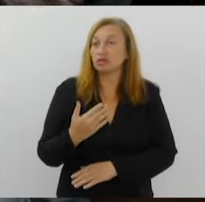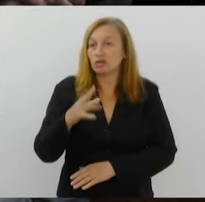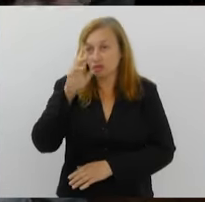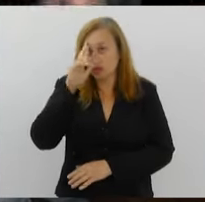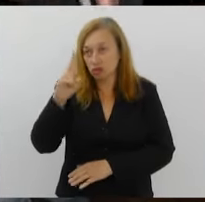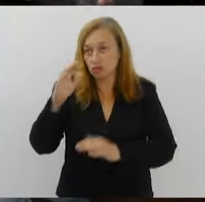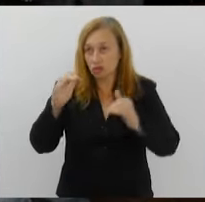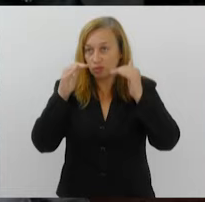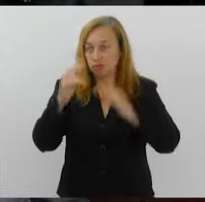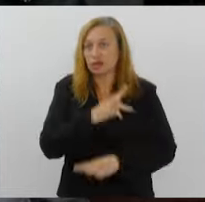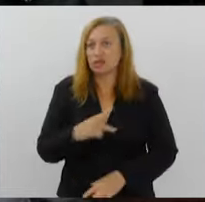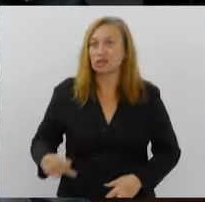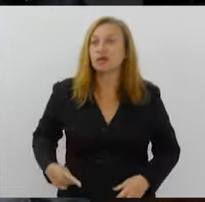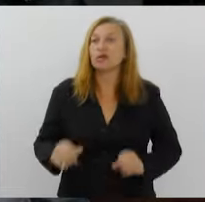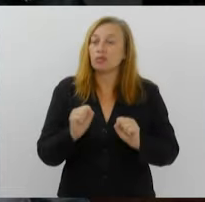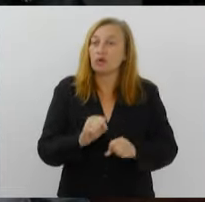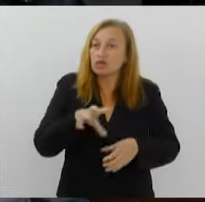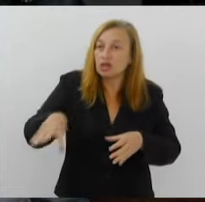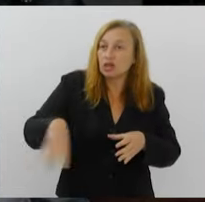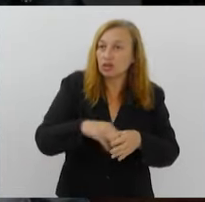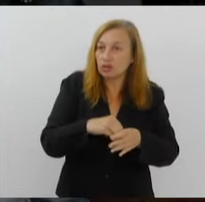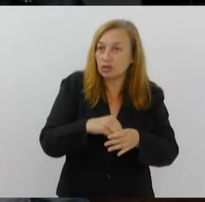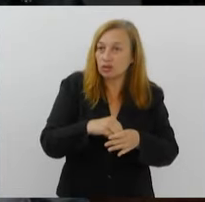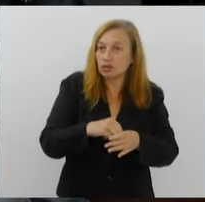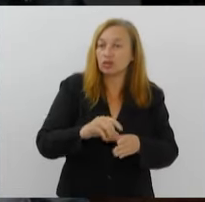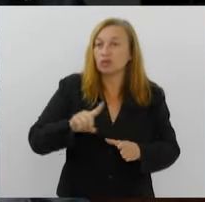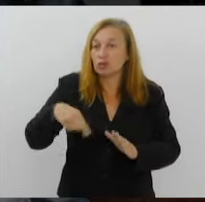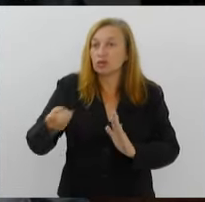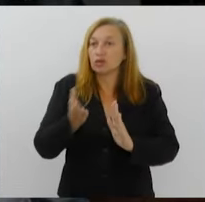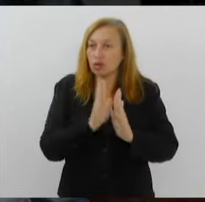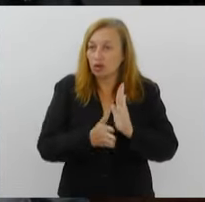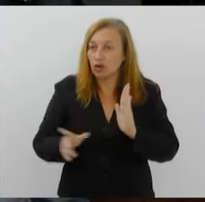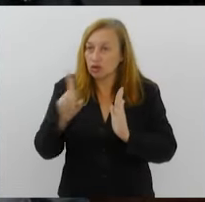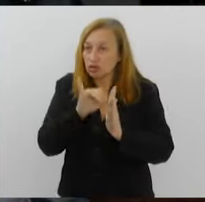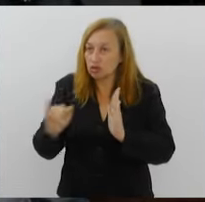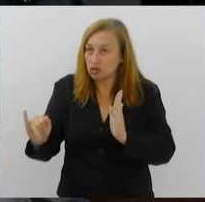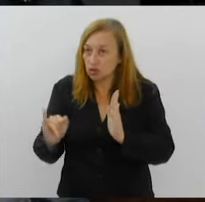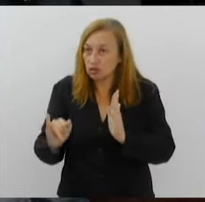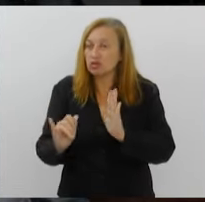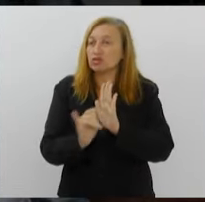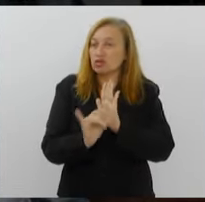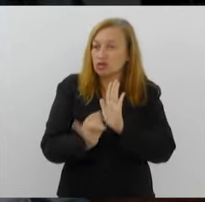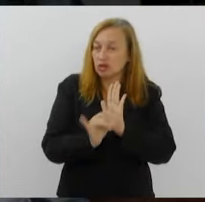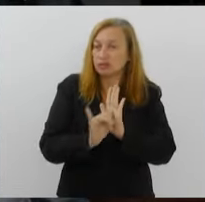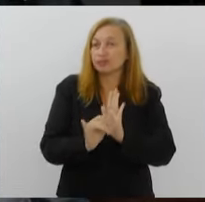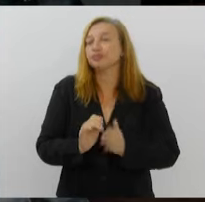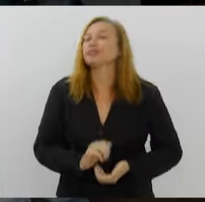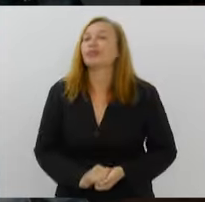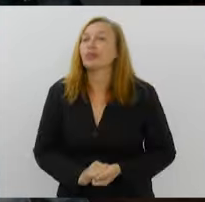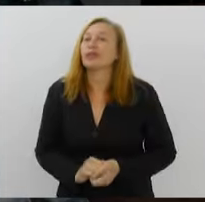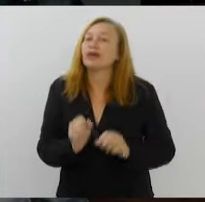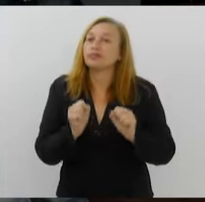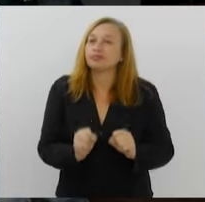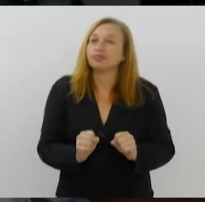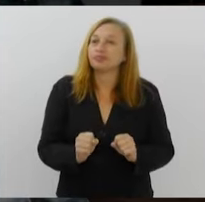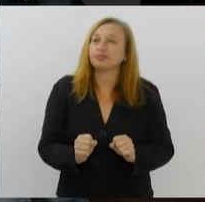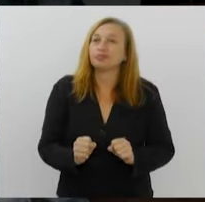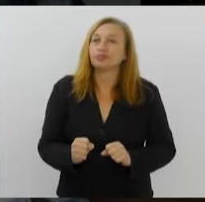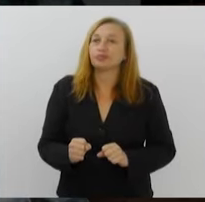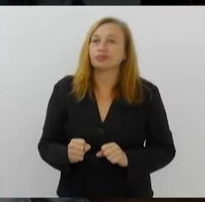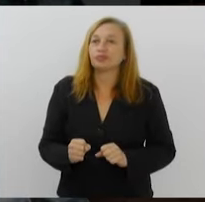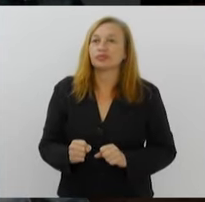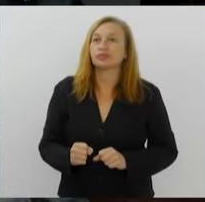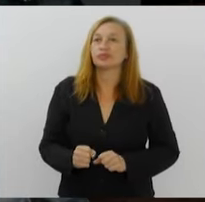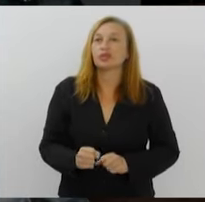que possa incluir na próxima ordem do dia, publicar no Diário Oficial, para que possamos deliberar, e se for